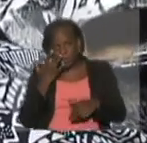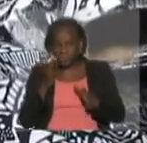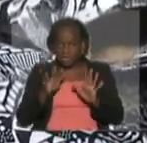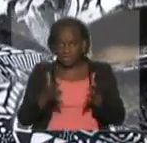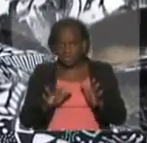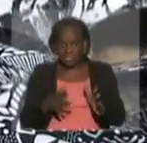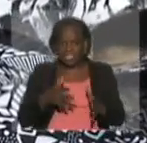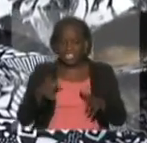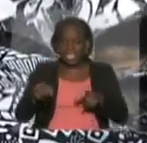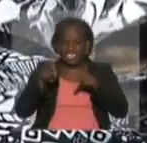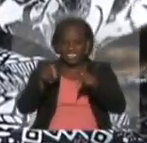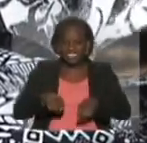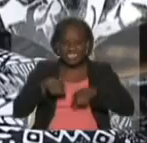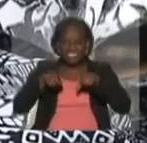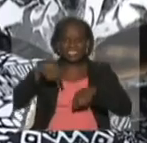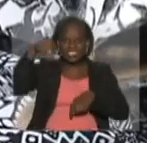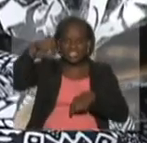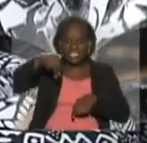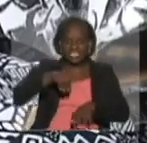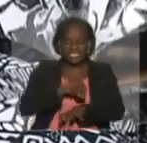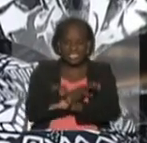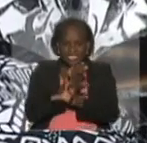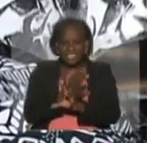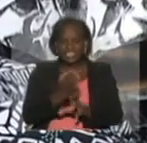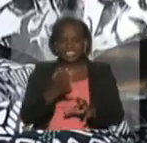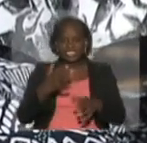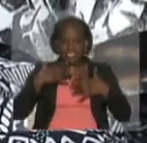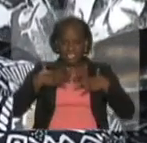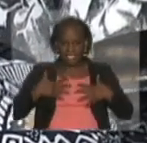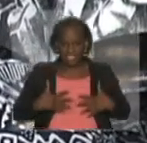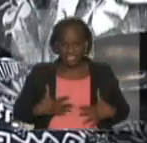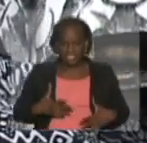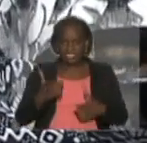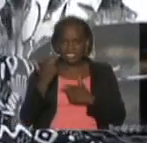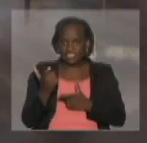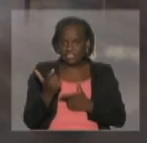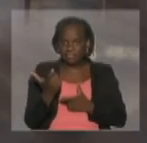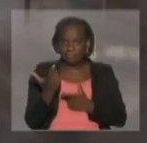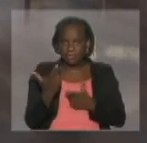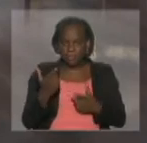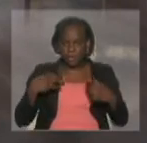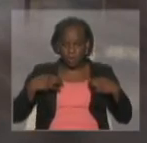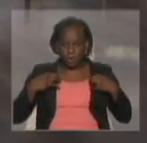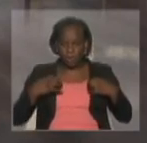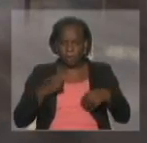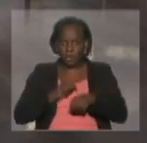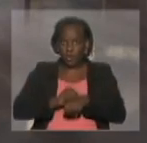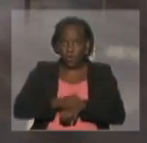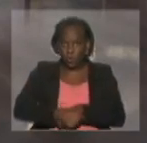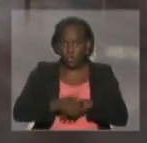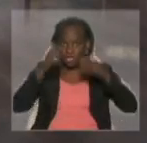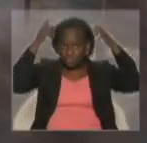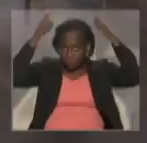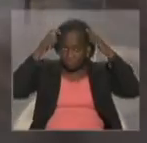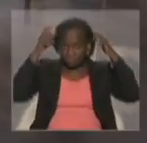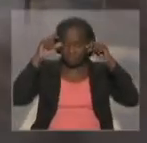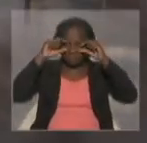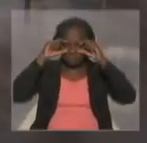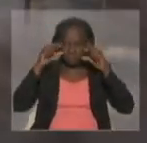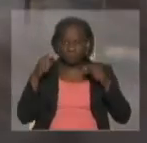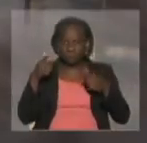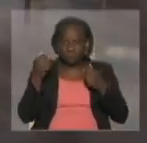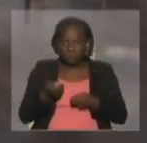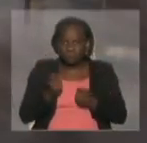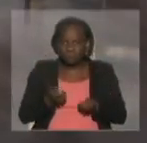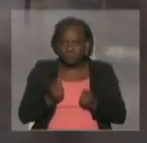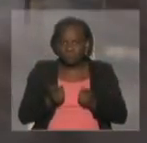Do sertão. Não sei como é que tá, do sertão, das armaduras, das balas, das roupas dos próprios cangaceiros. Então, para